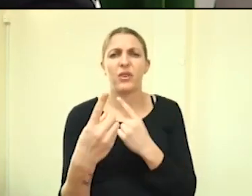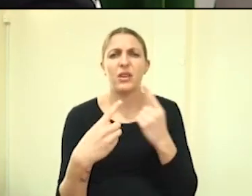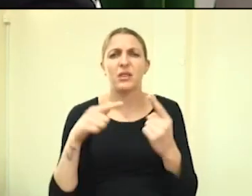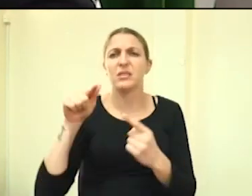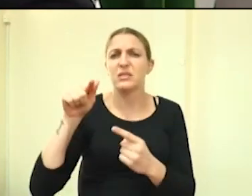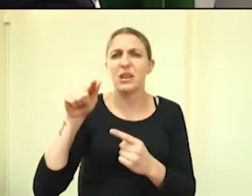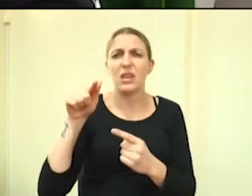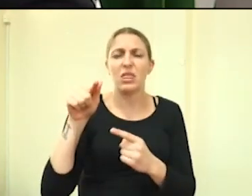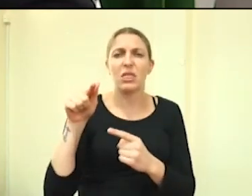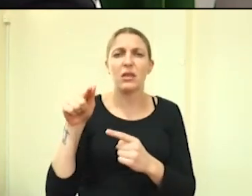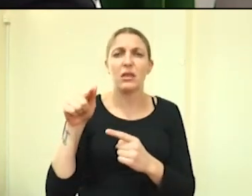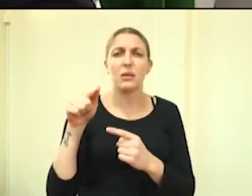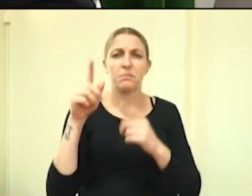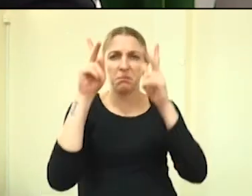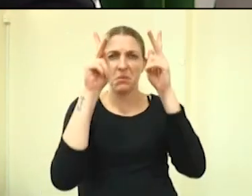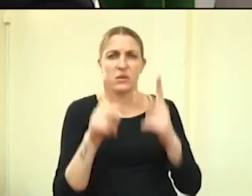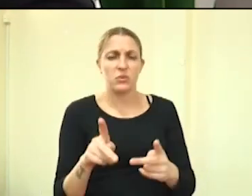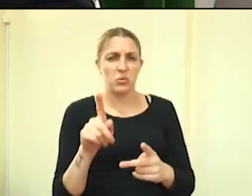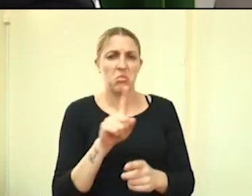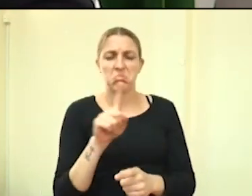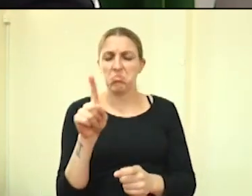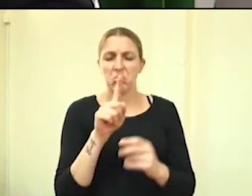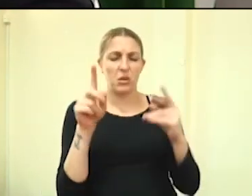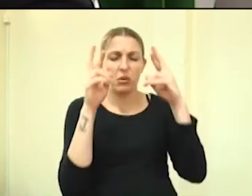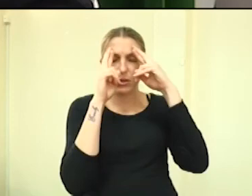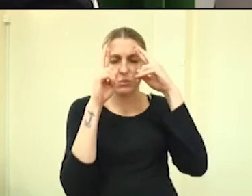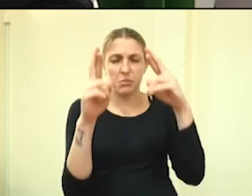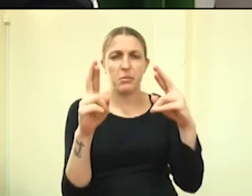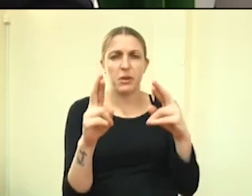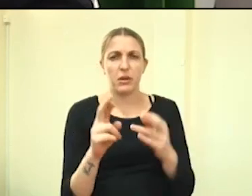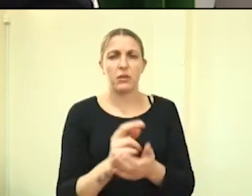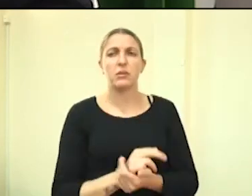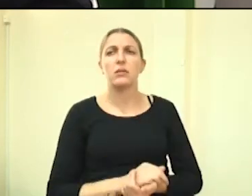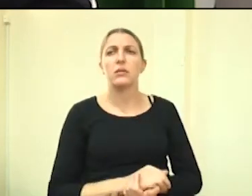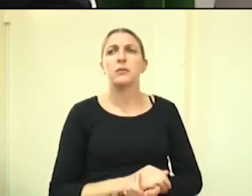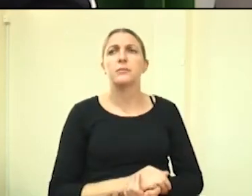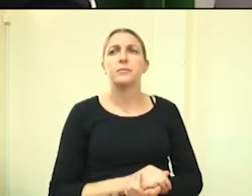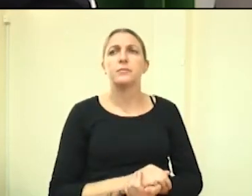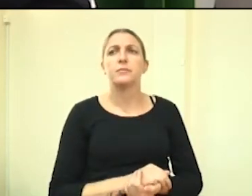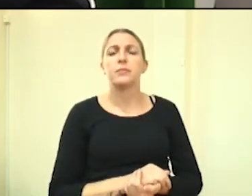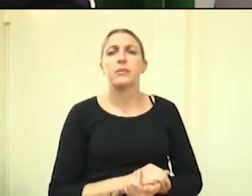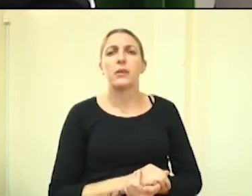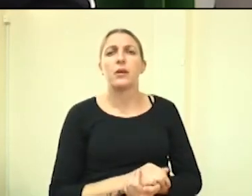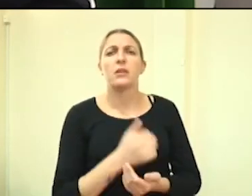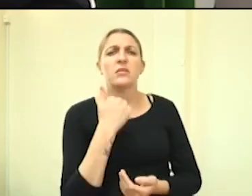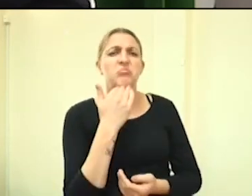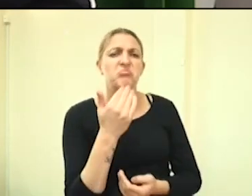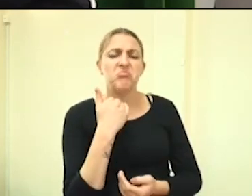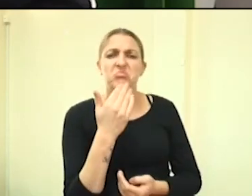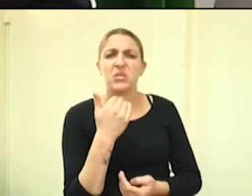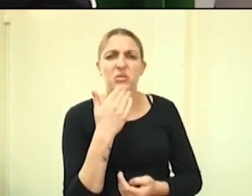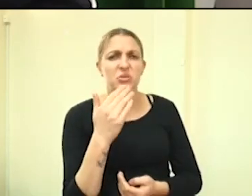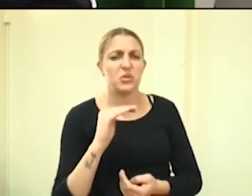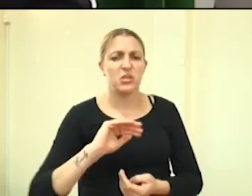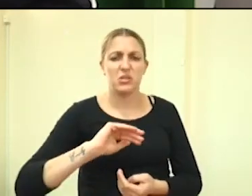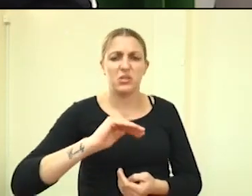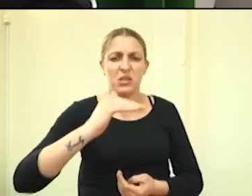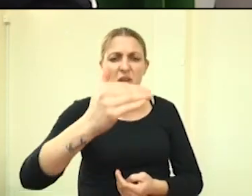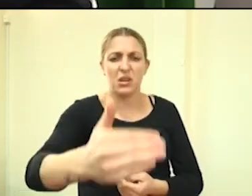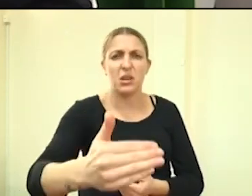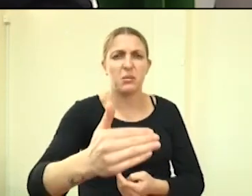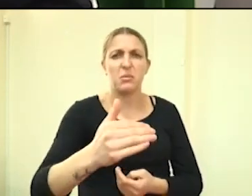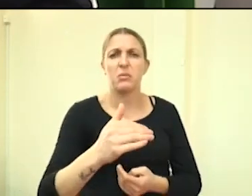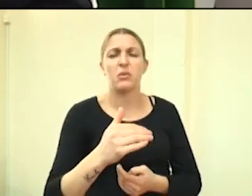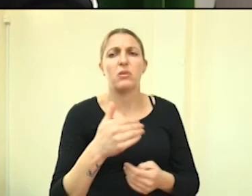respeita mais nada. Porque, na verdade, quebra-mola hoje na cidade nem dá para andar mais. De tanto elevado e